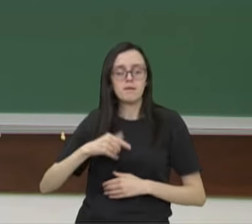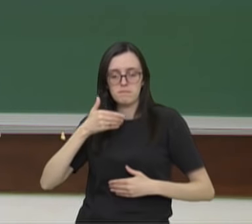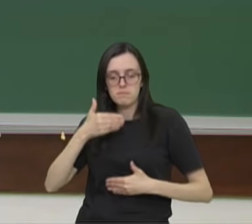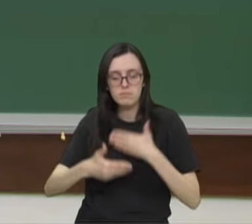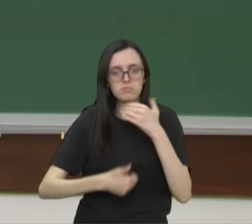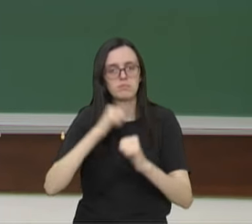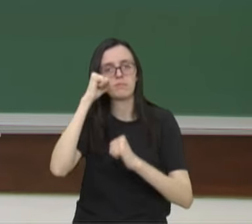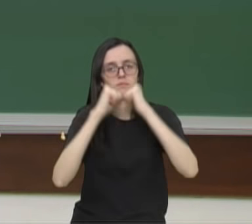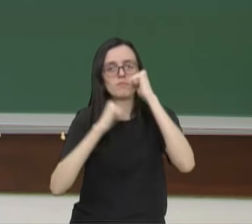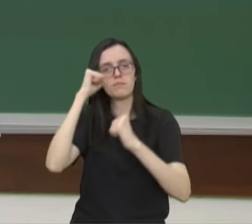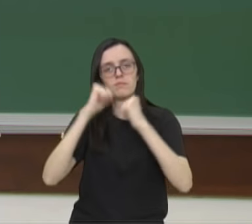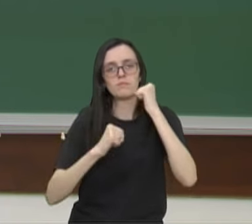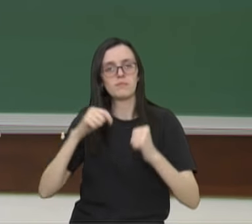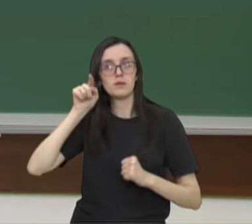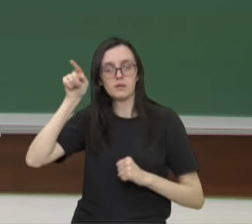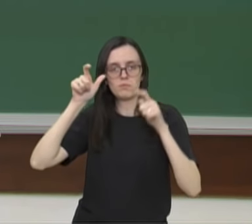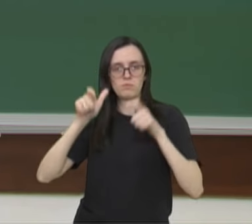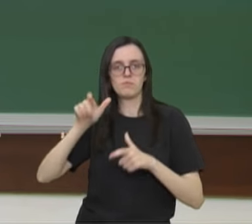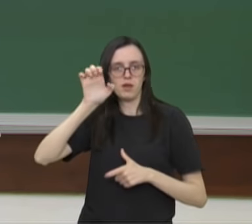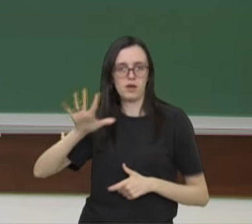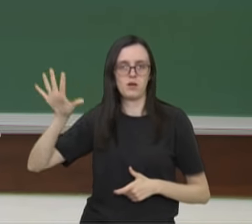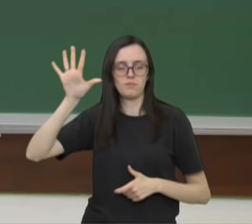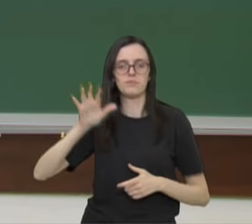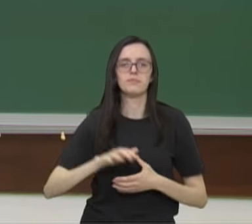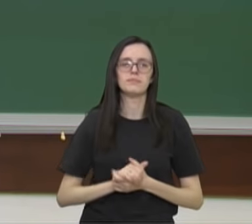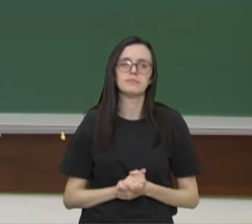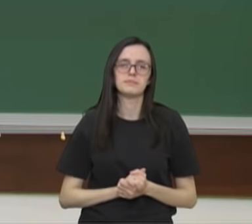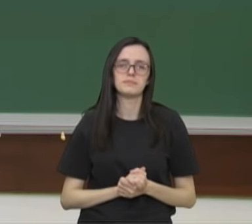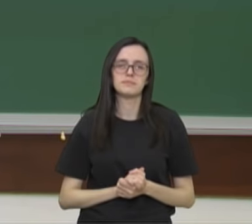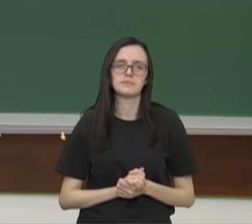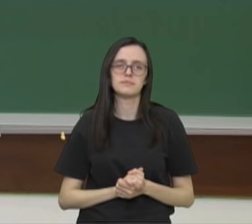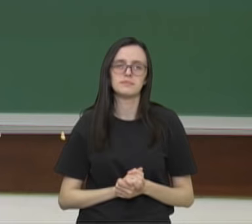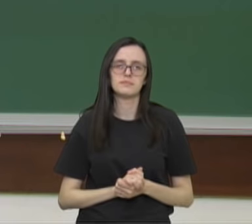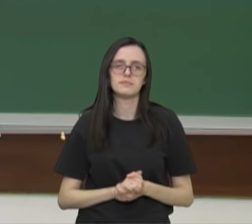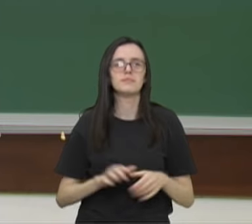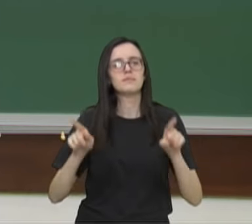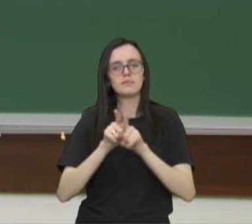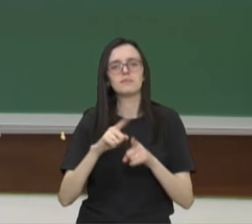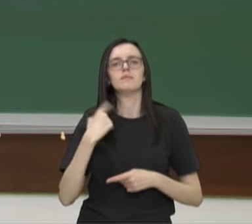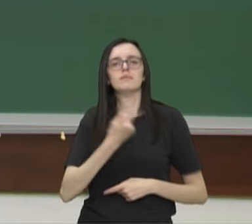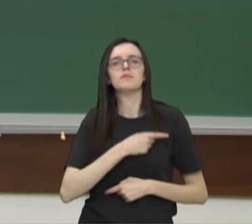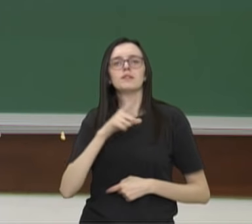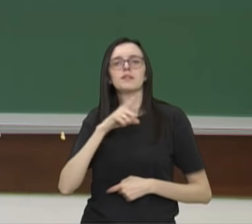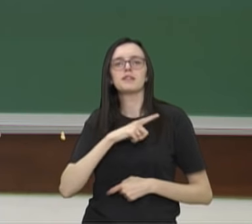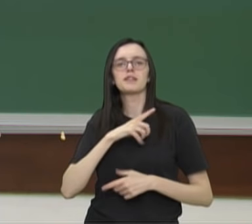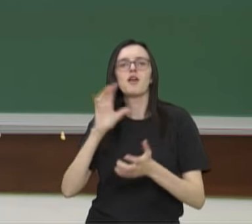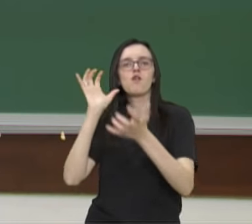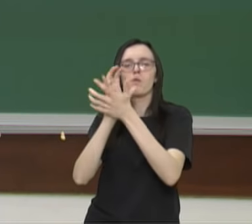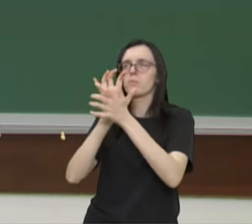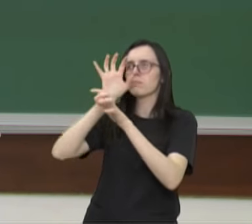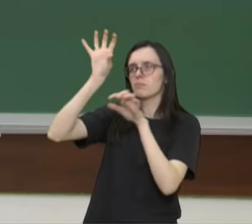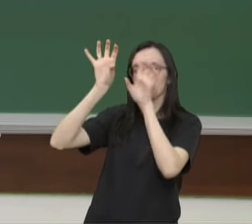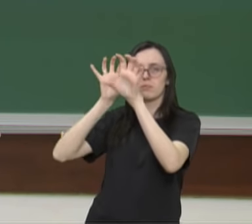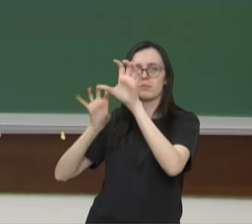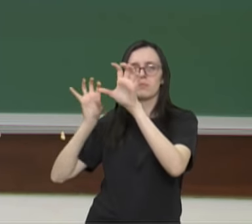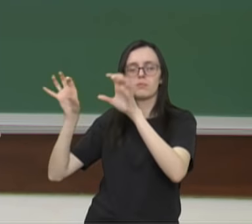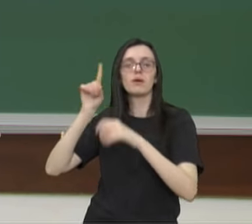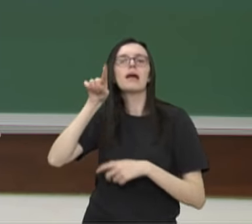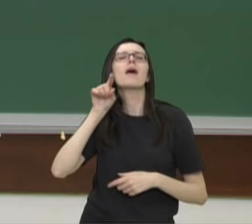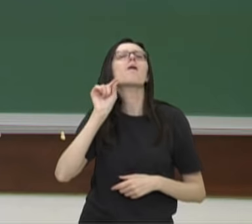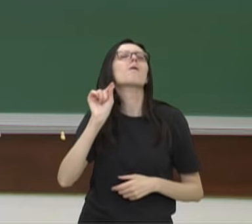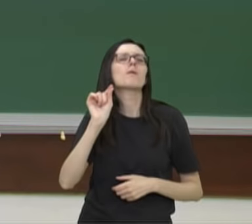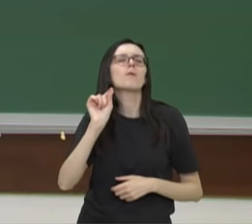processo de industrialização neste continente além desse nós também podemos citar quem nós podemos citar